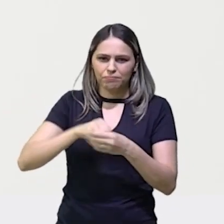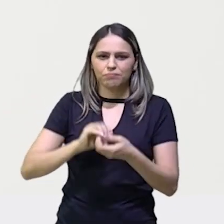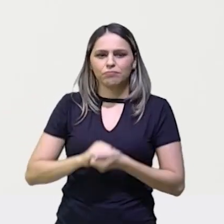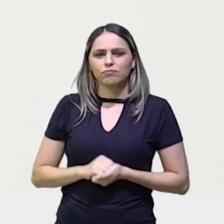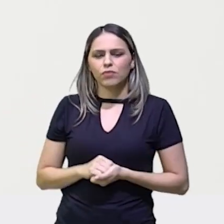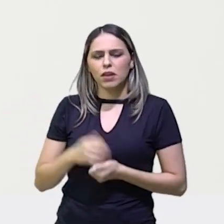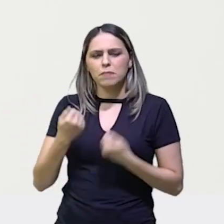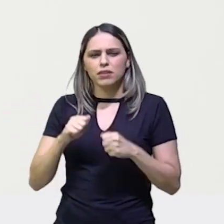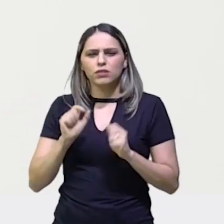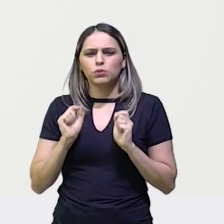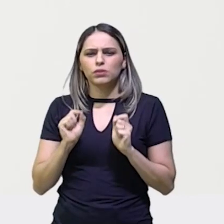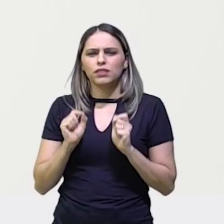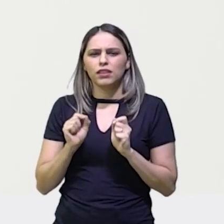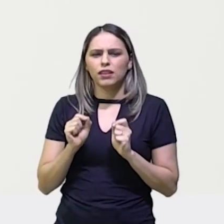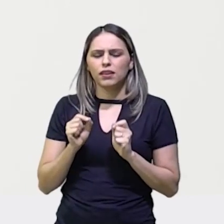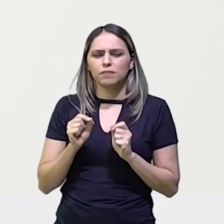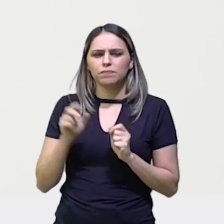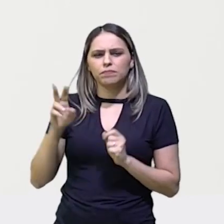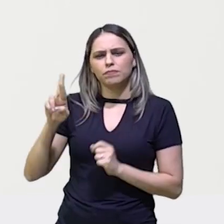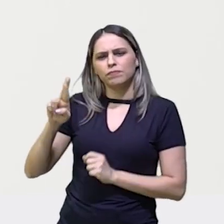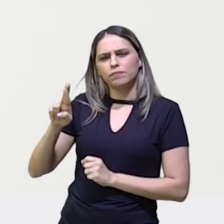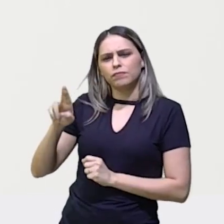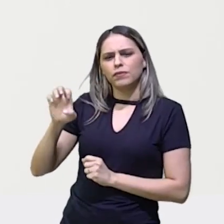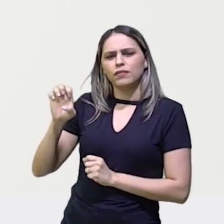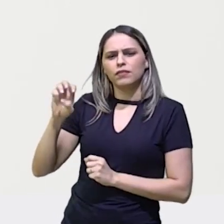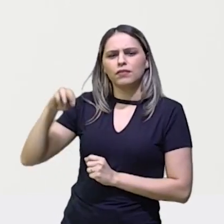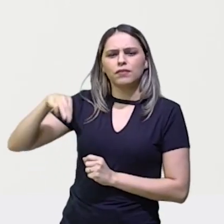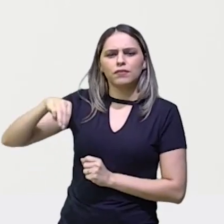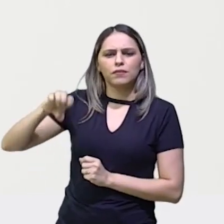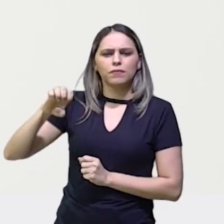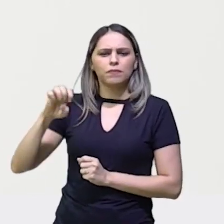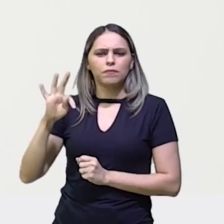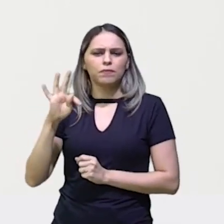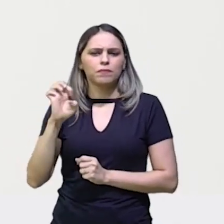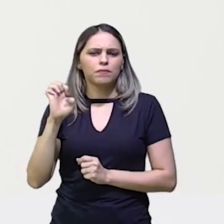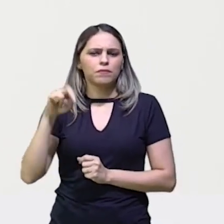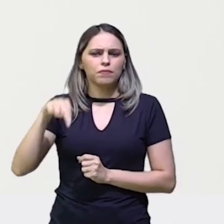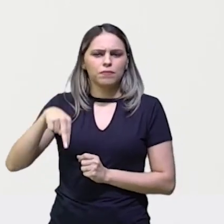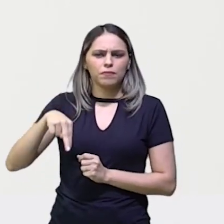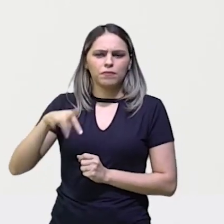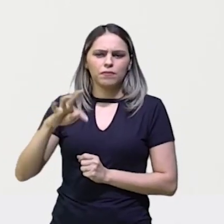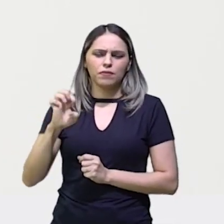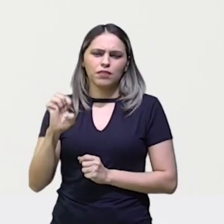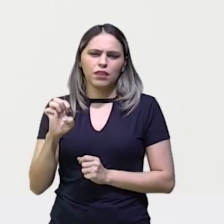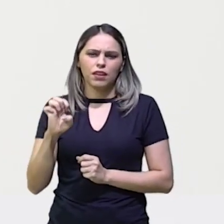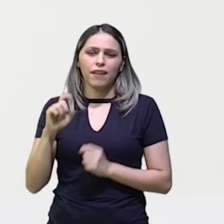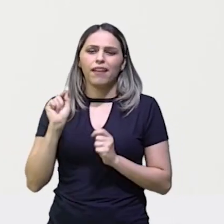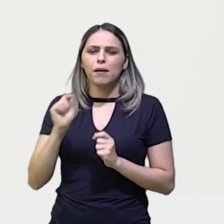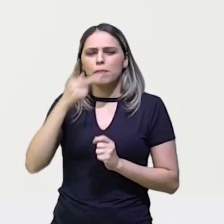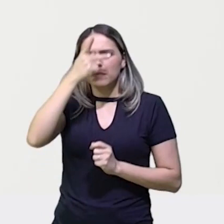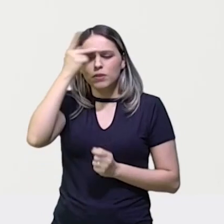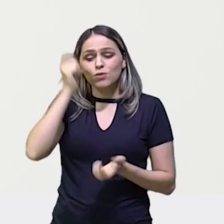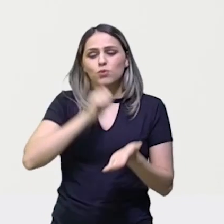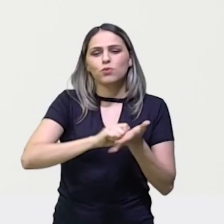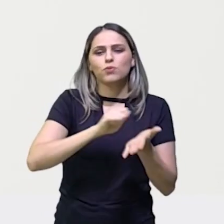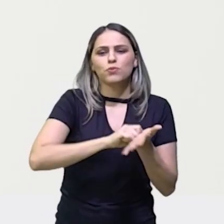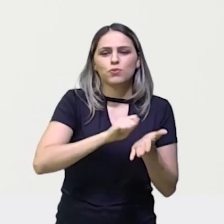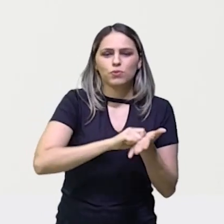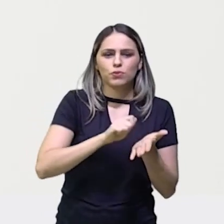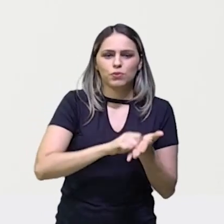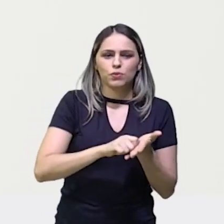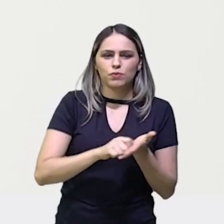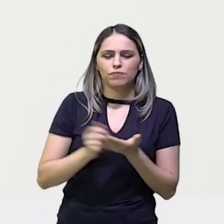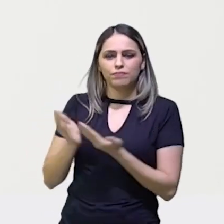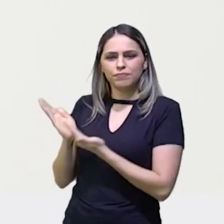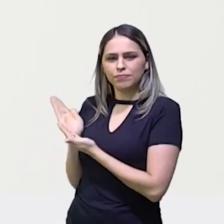O remetente, que é o quê? Quem escreveu a carta. Quem escreve, certo? É o